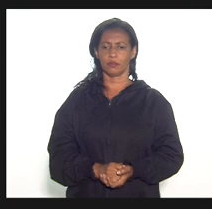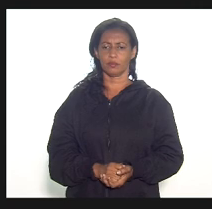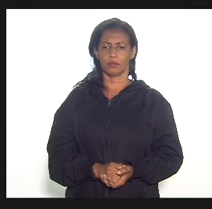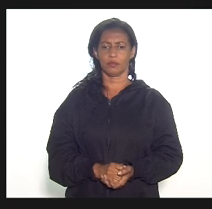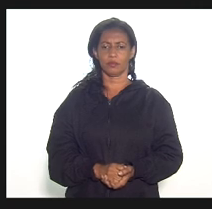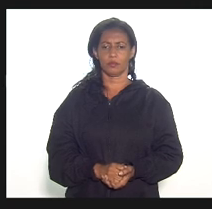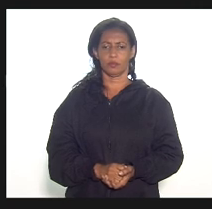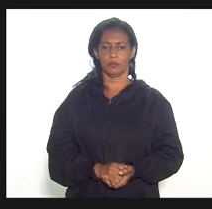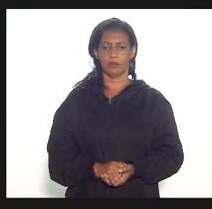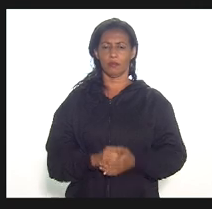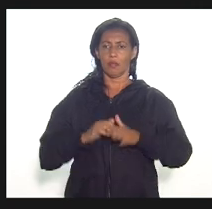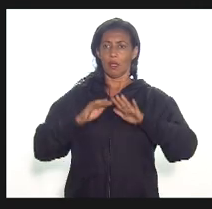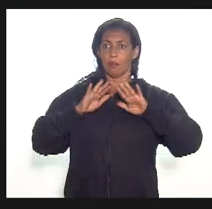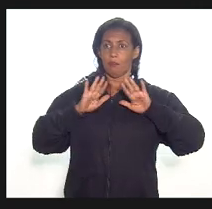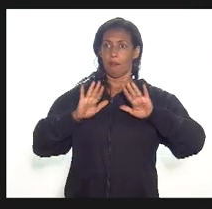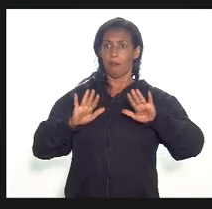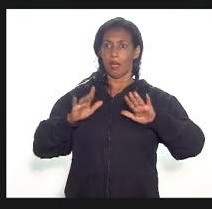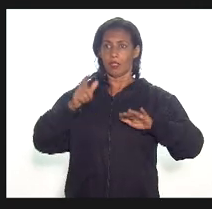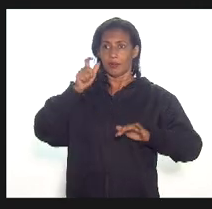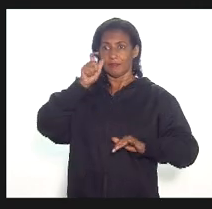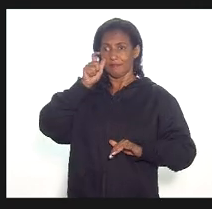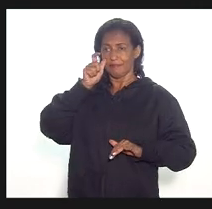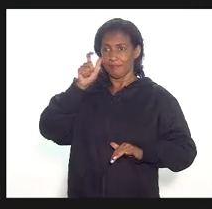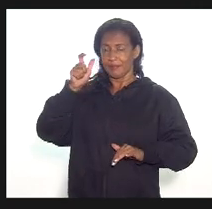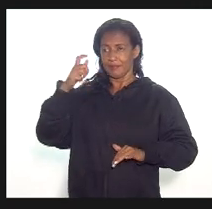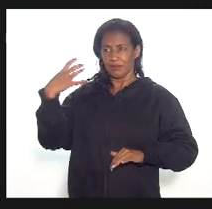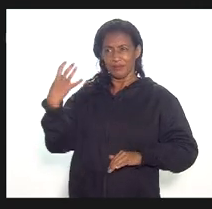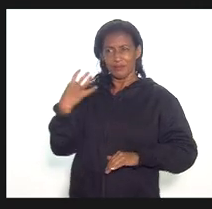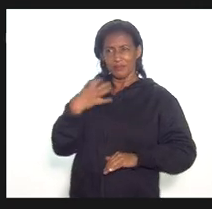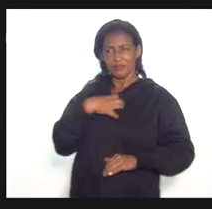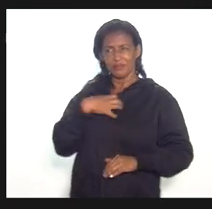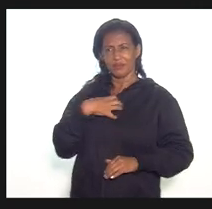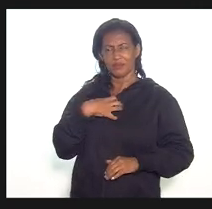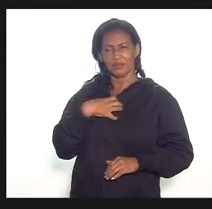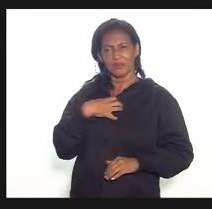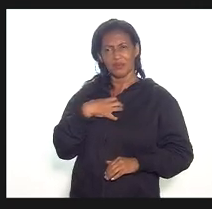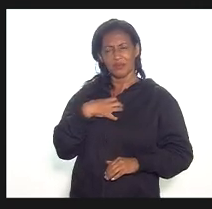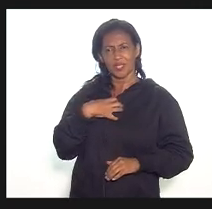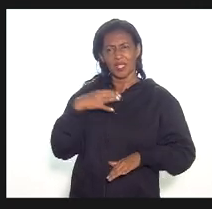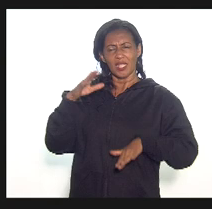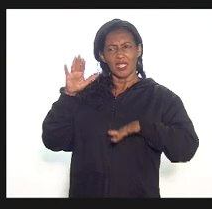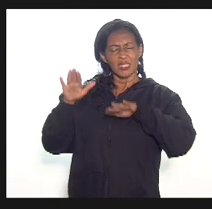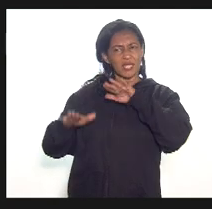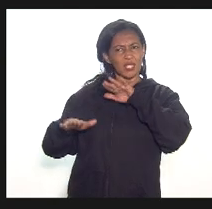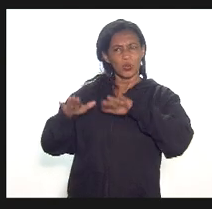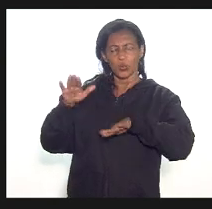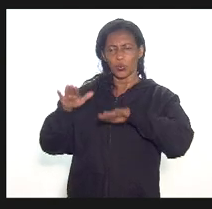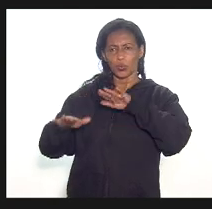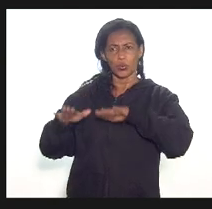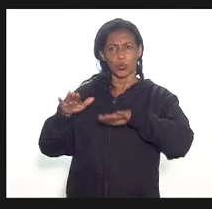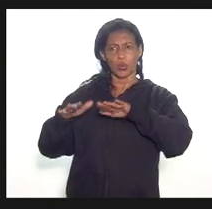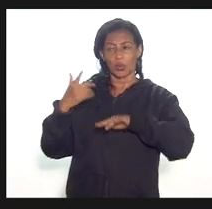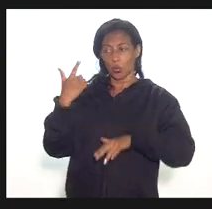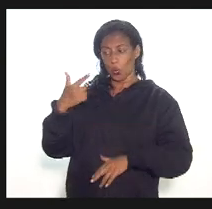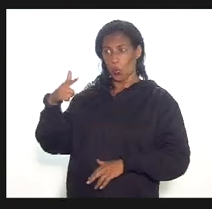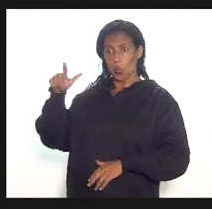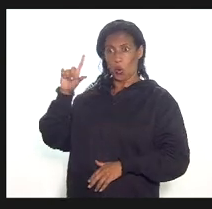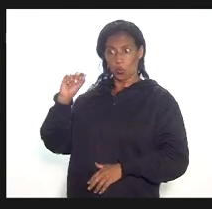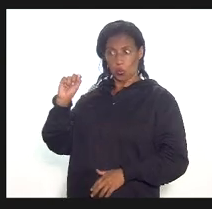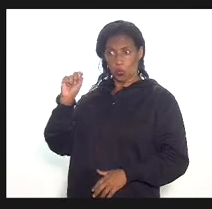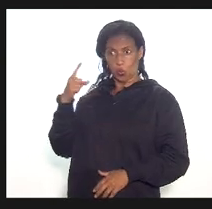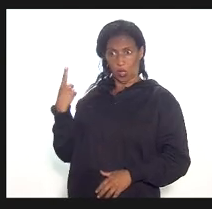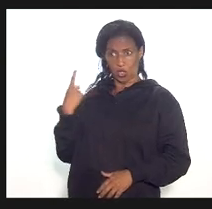mas a impressão que me fica tanto quando era o outro governador